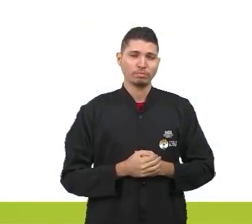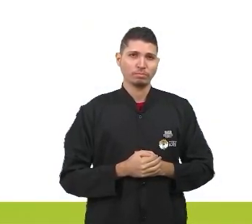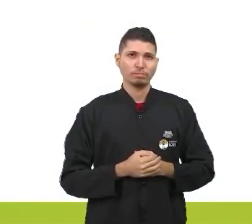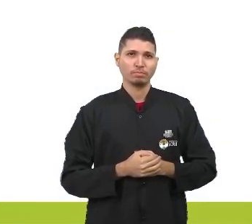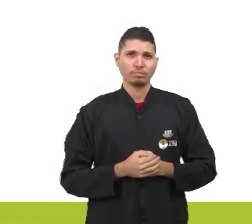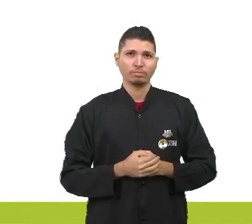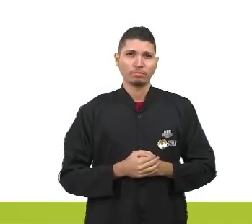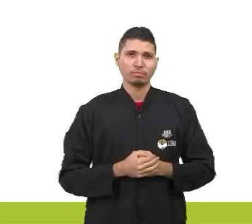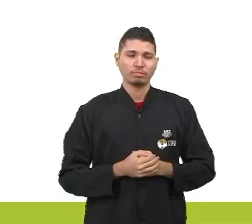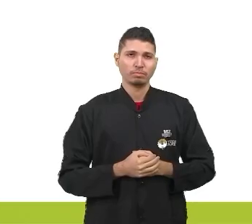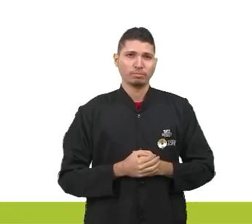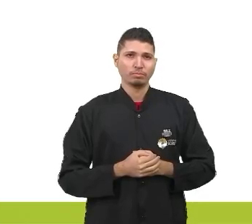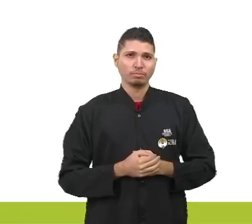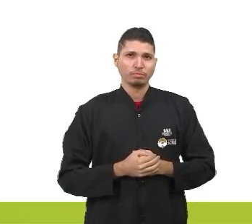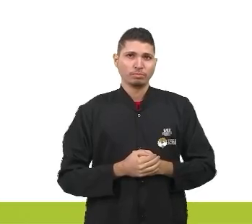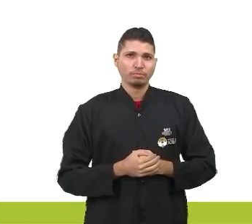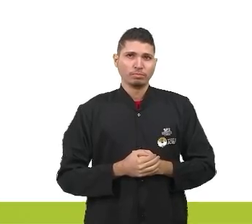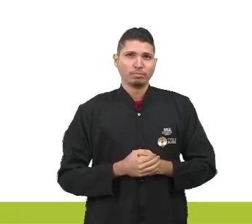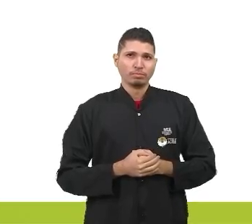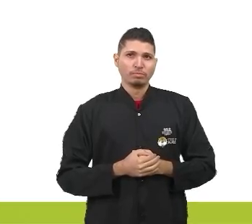aqui na frente. Olha só,